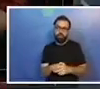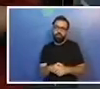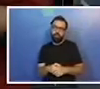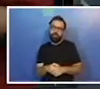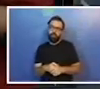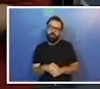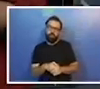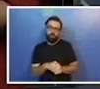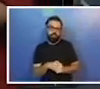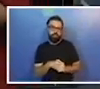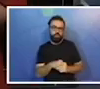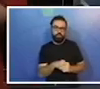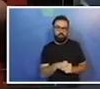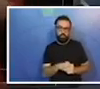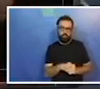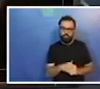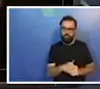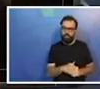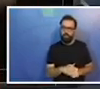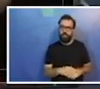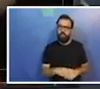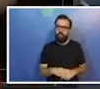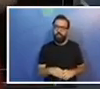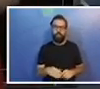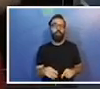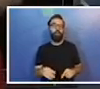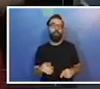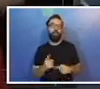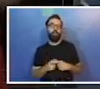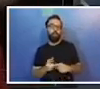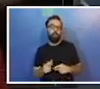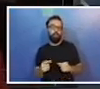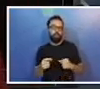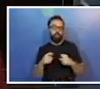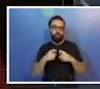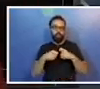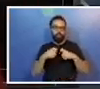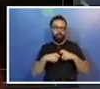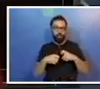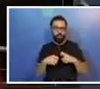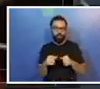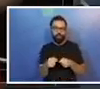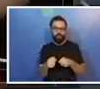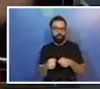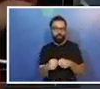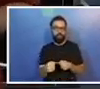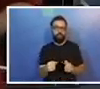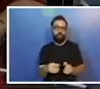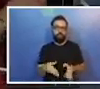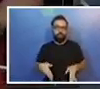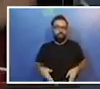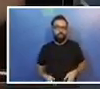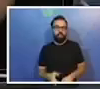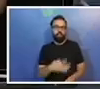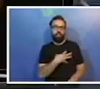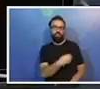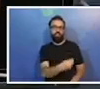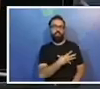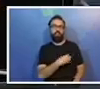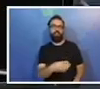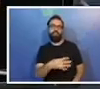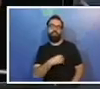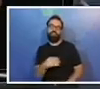aquáticas, se escondem aqui dentro para ter os filhotes, tá? Acontece dali eles conseguirem os seus